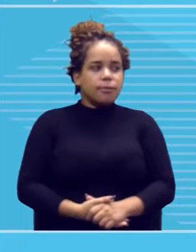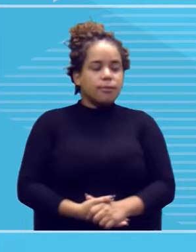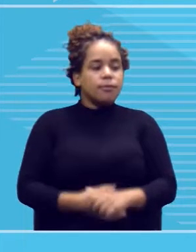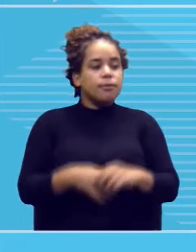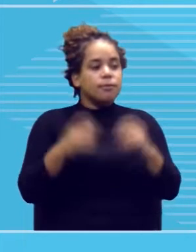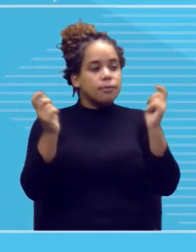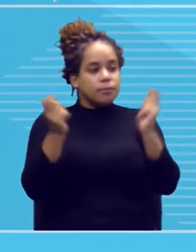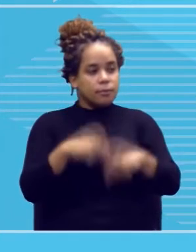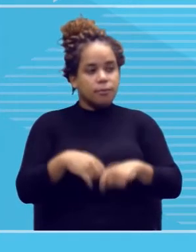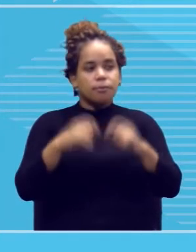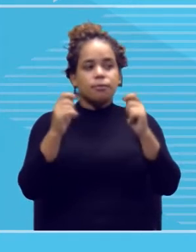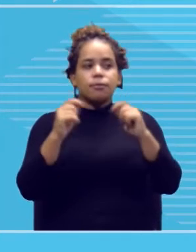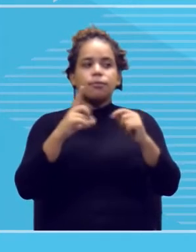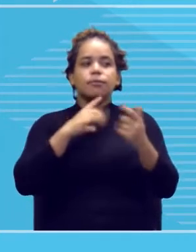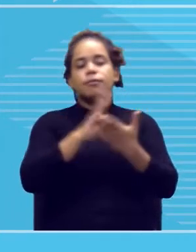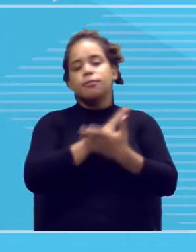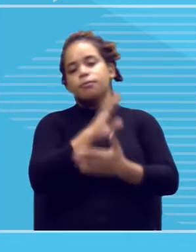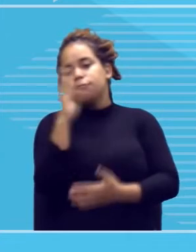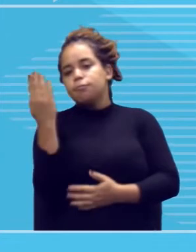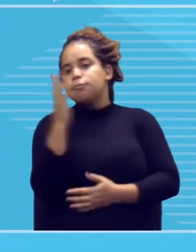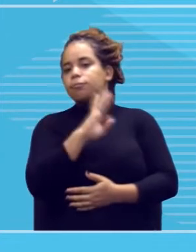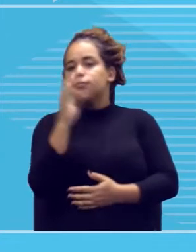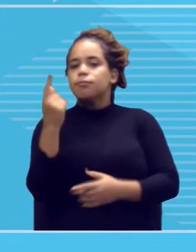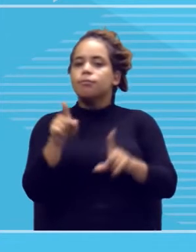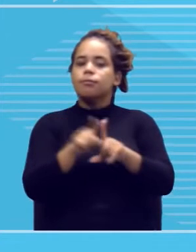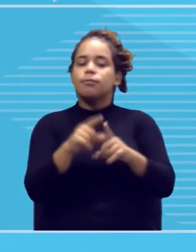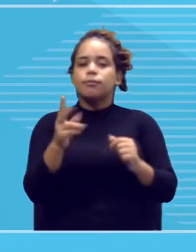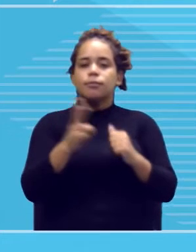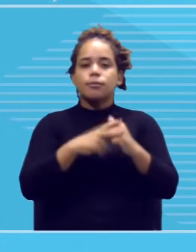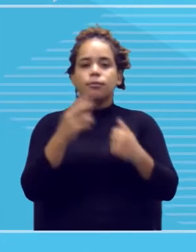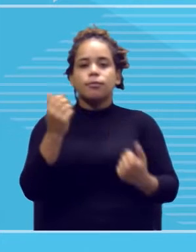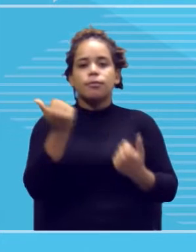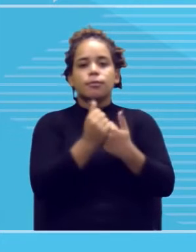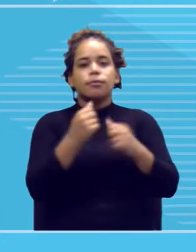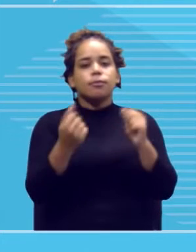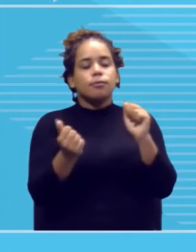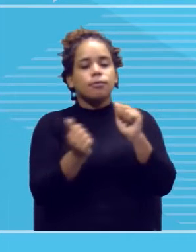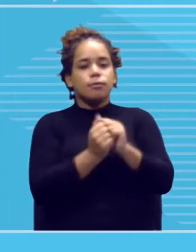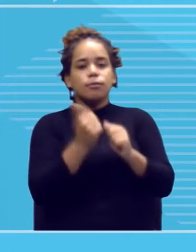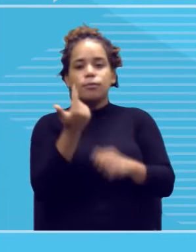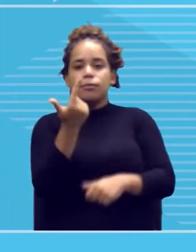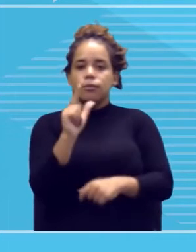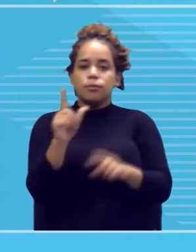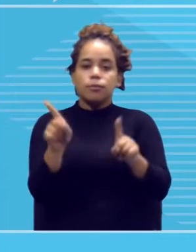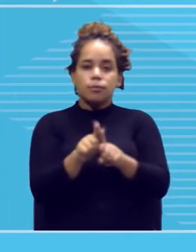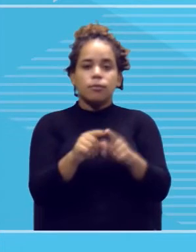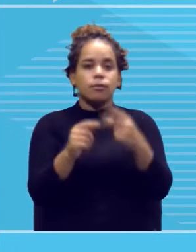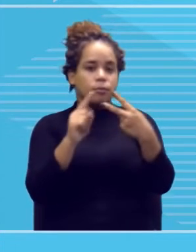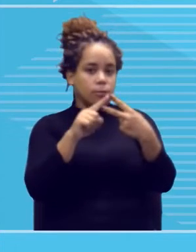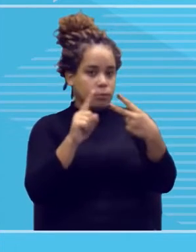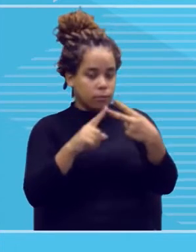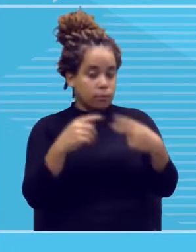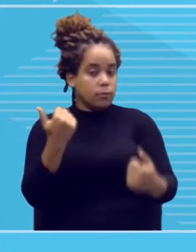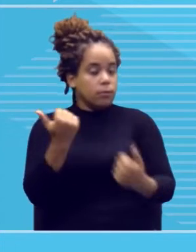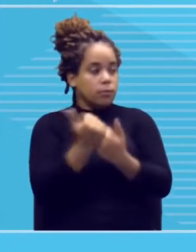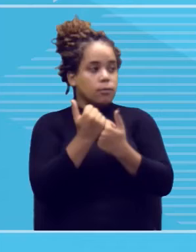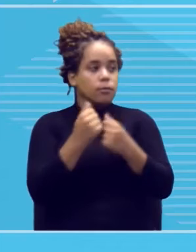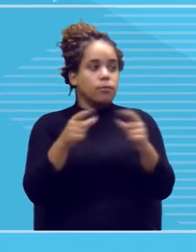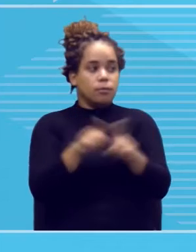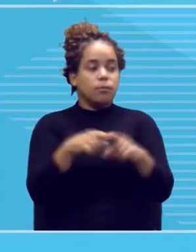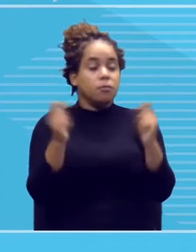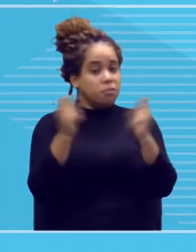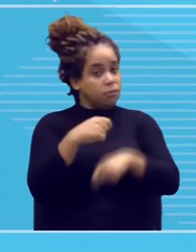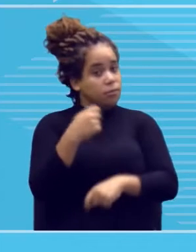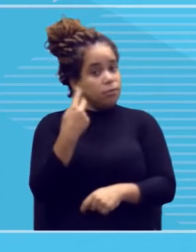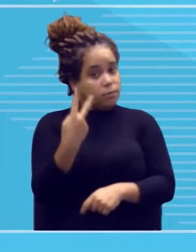esse verbo to be ele vem como outro auxiliar Então vão ser dois auxiliares é principal só é um auxiliar pode ser dois